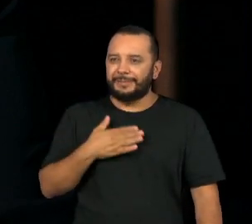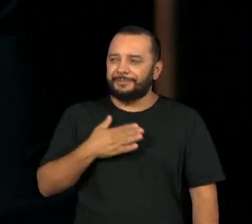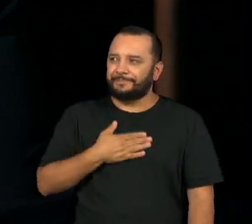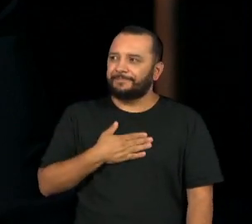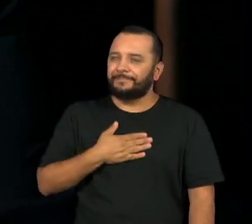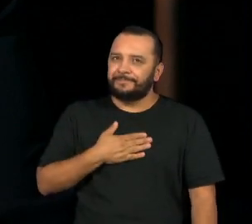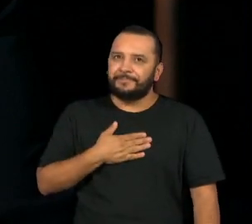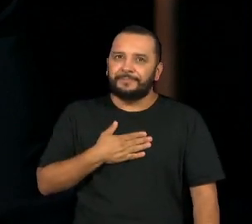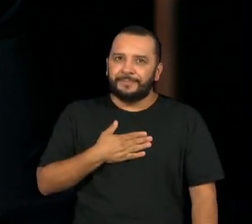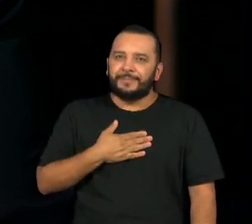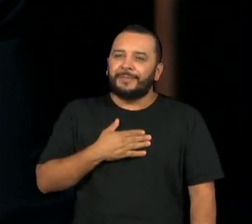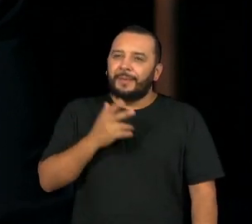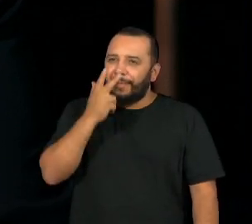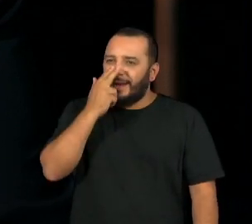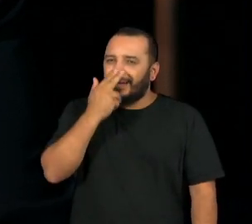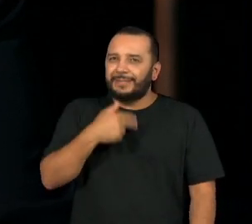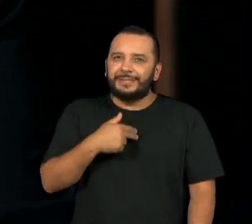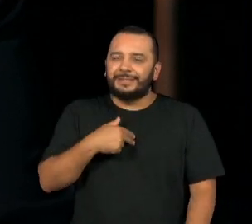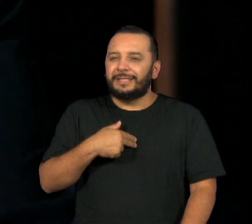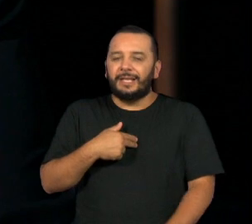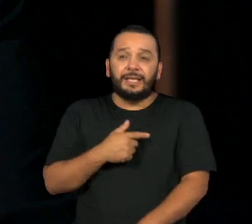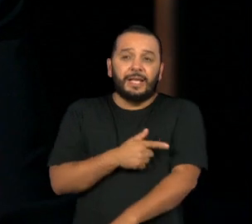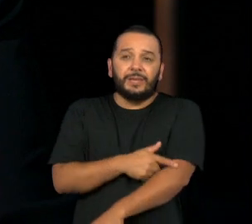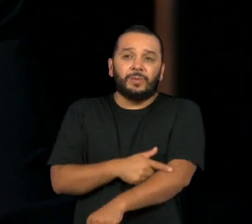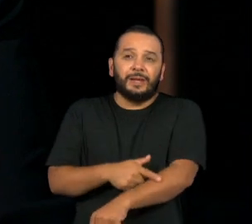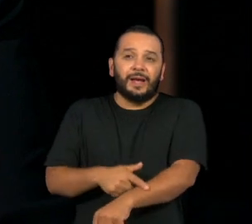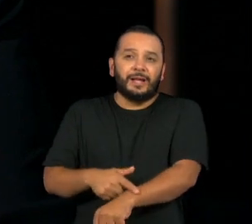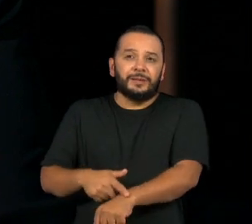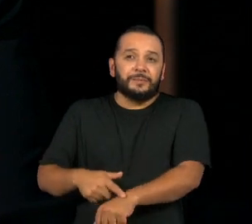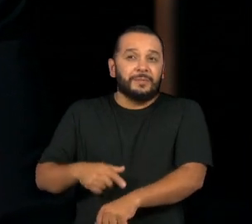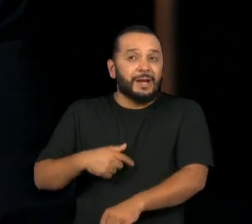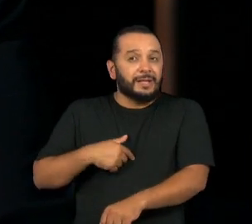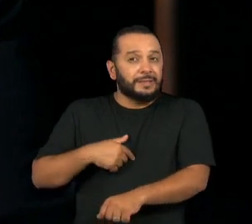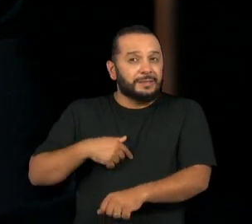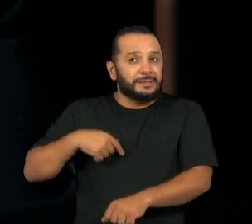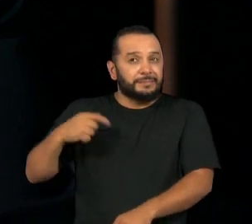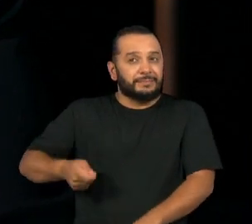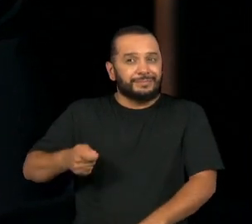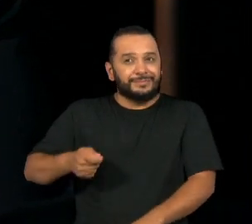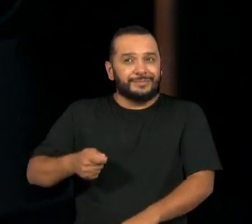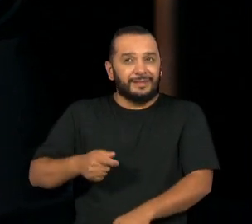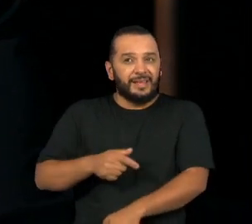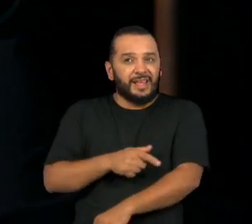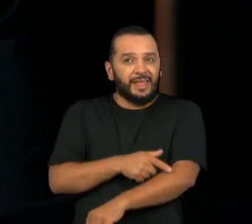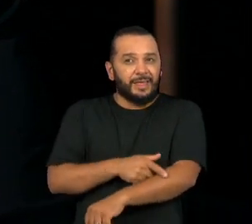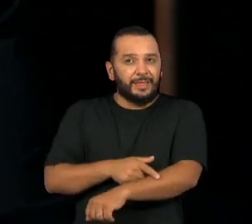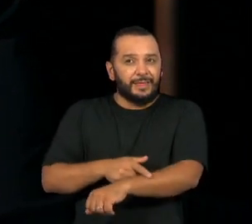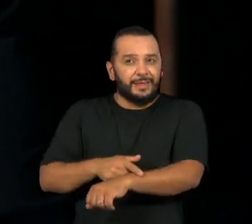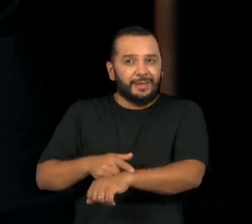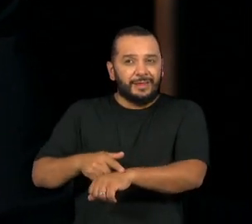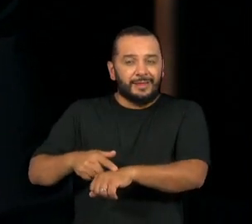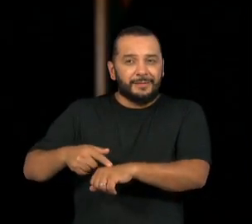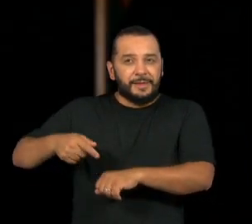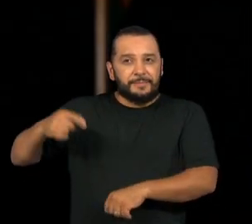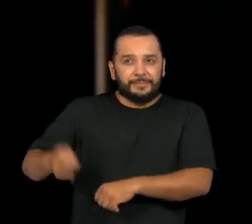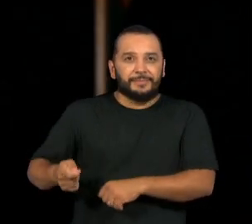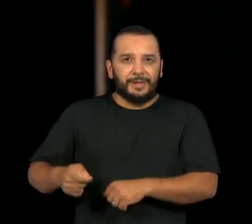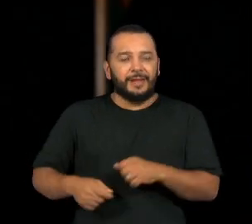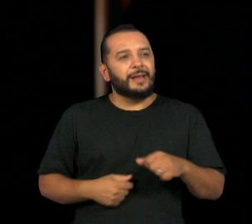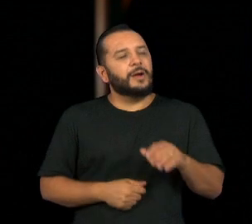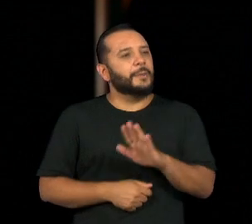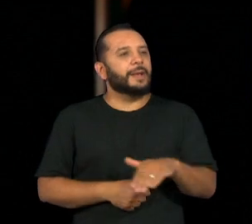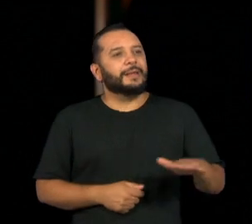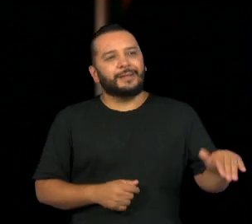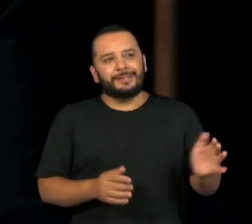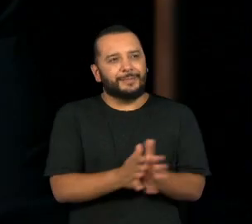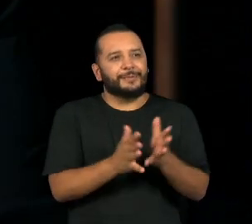uma doçura ácida. Ele era ácido, mas ele era muito doce. Doce? Doce, ele era um doce. Uma criança maravilhosa.